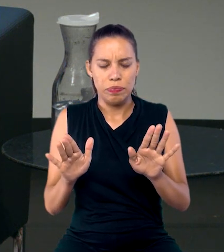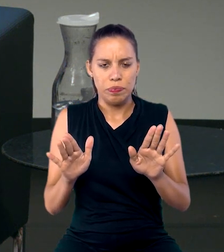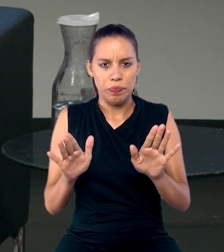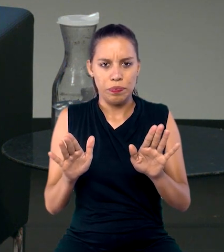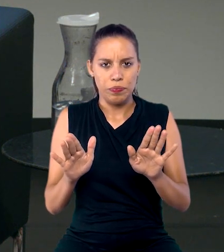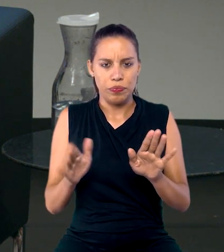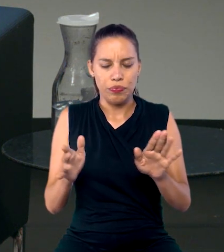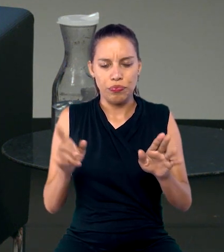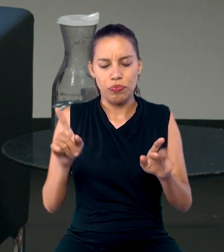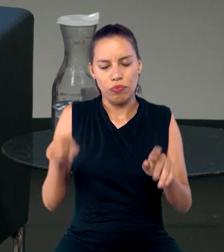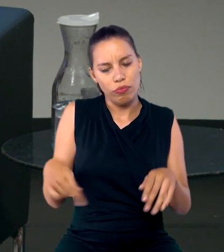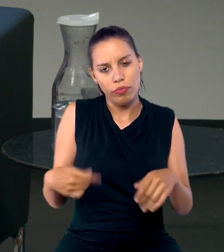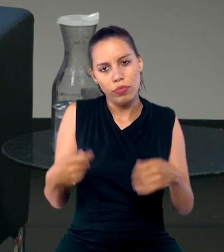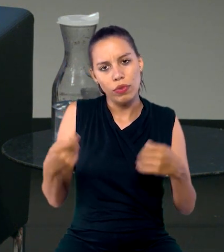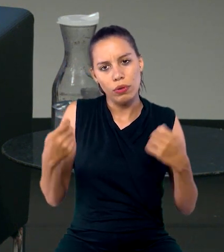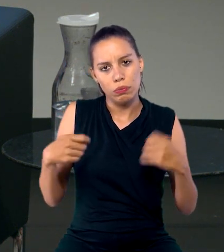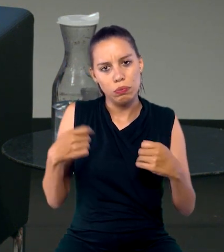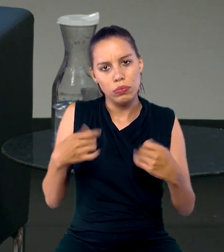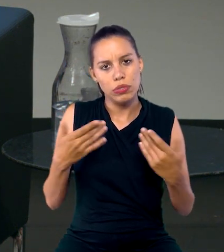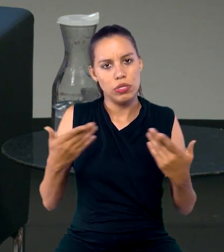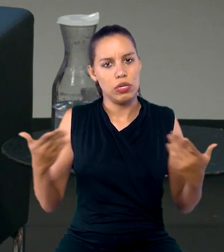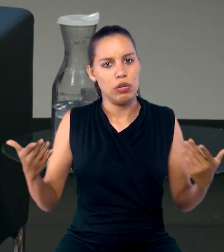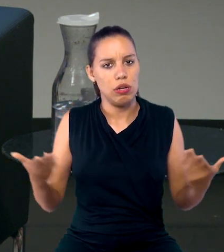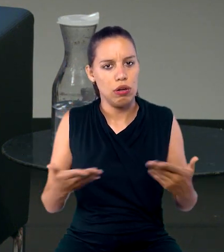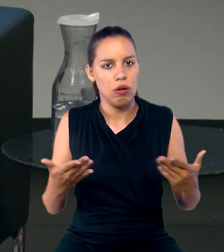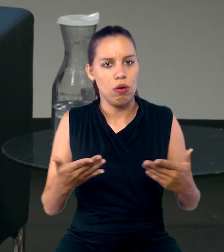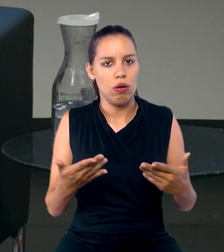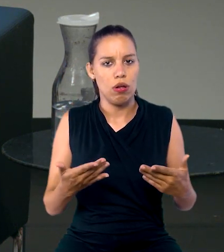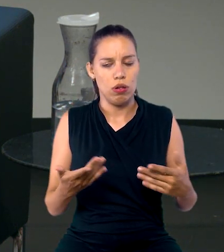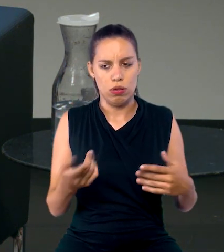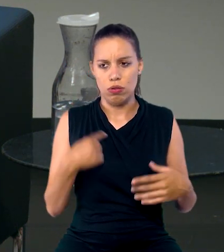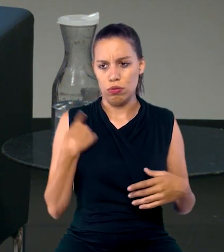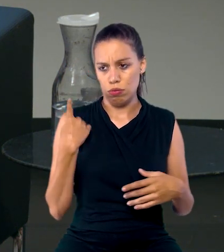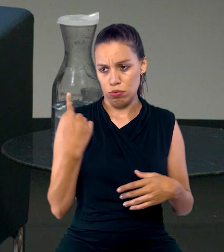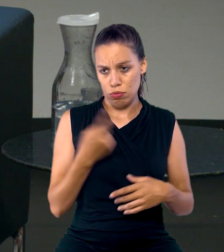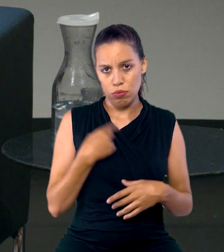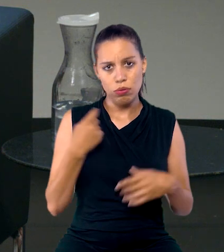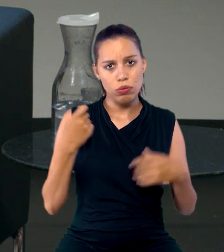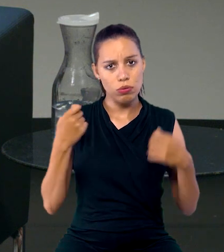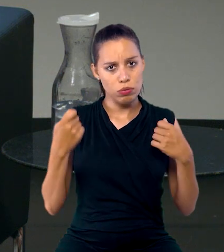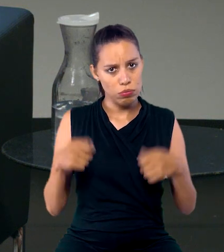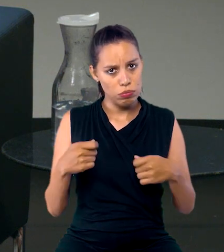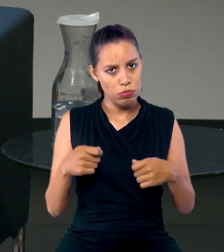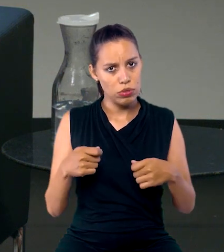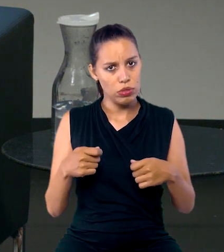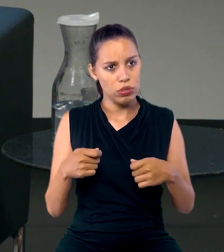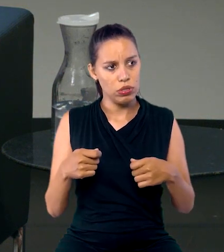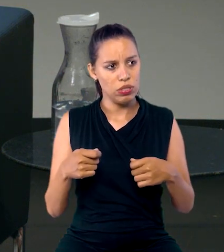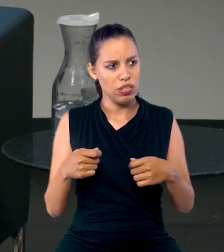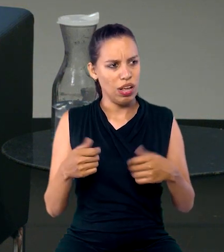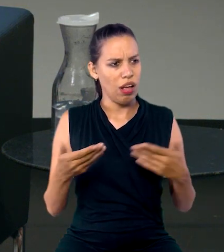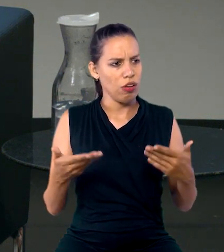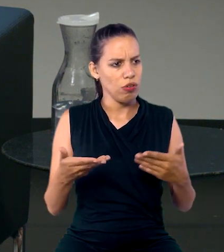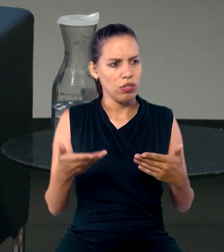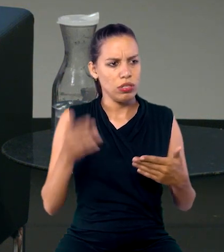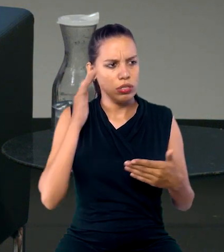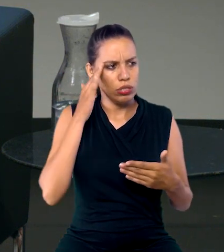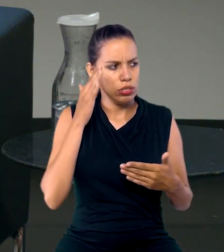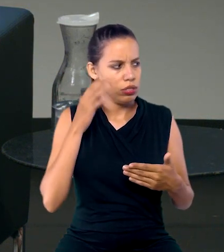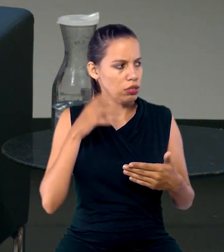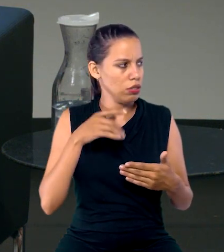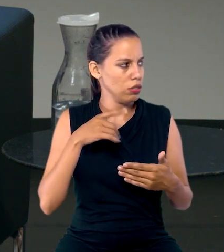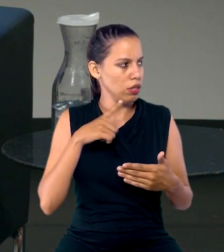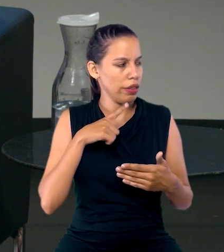momento, e a gente precisa dizer que a gente está num momento muito limite,